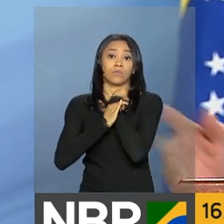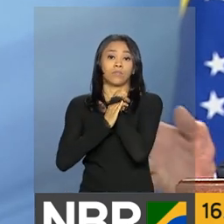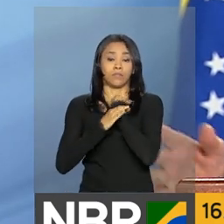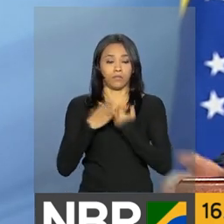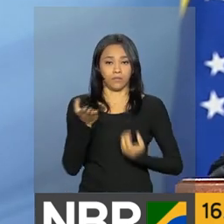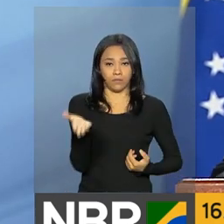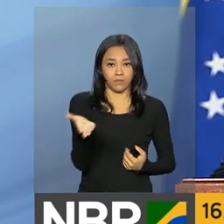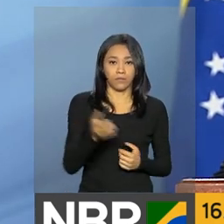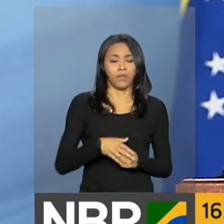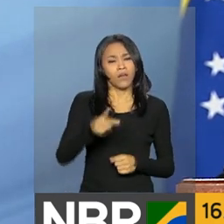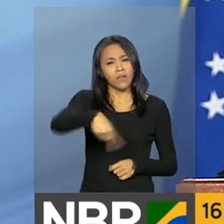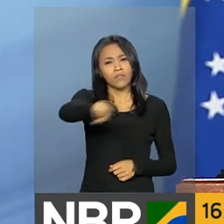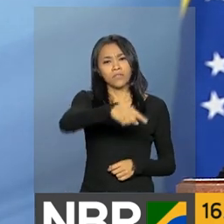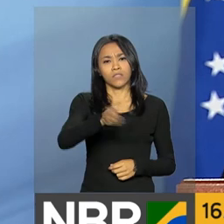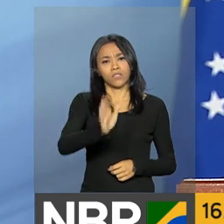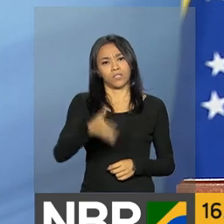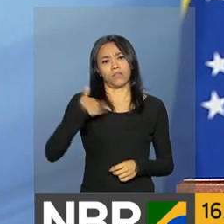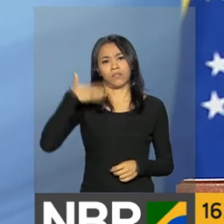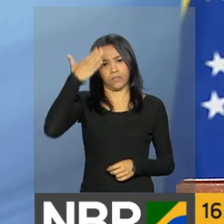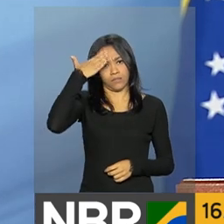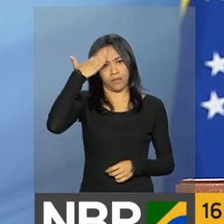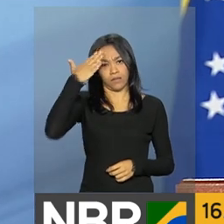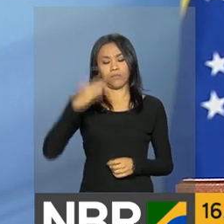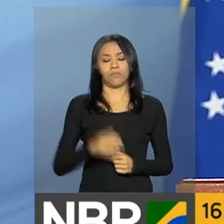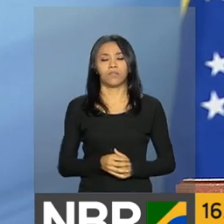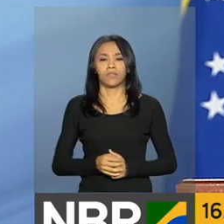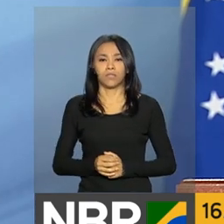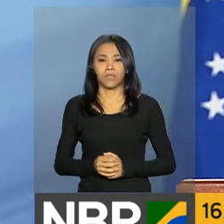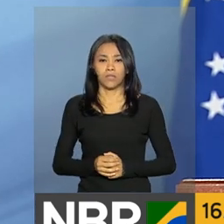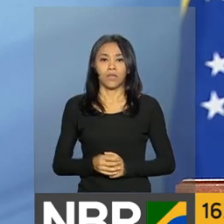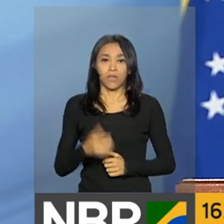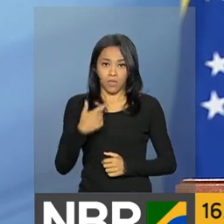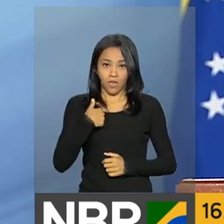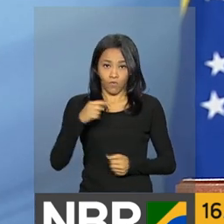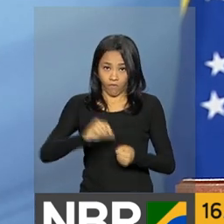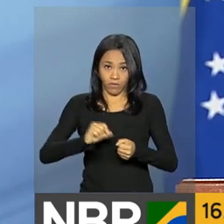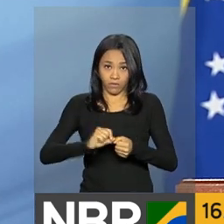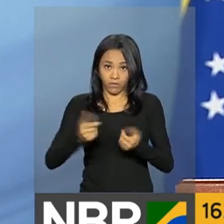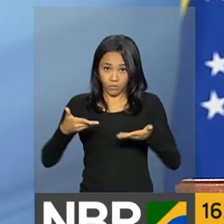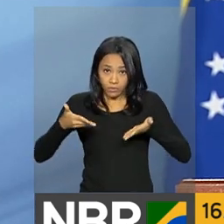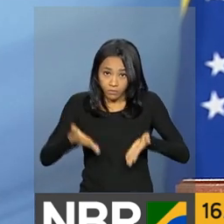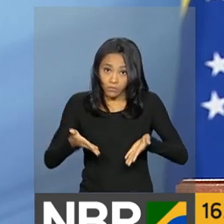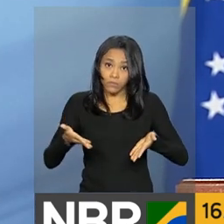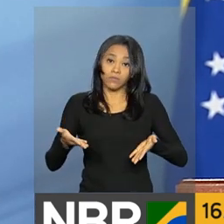Os senhores sabem que eu tomo esta medida extrema